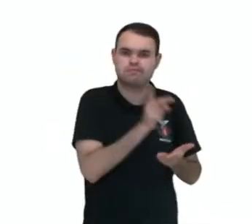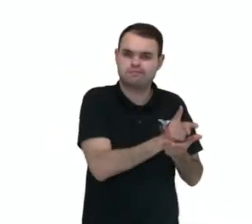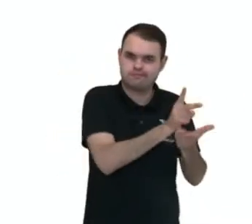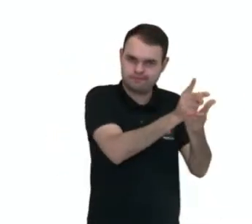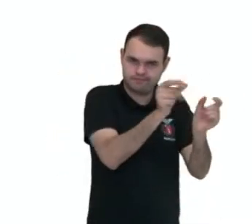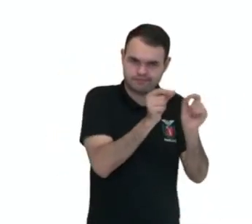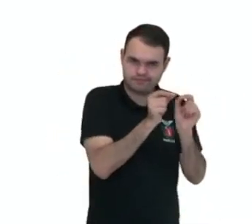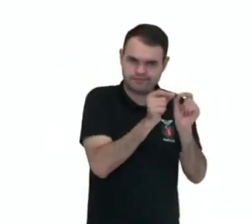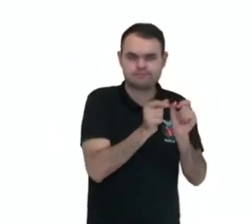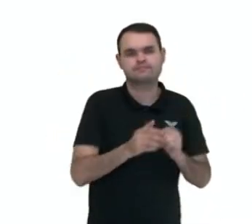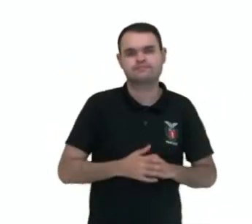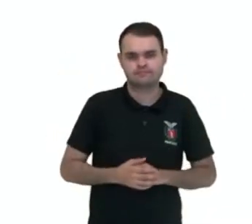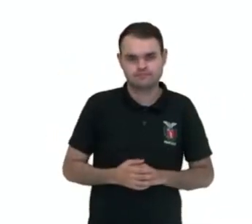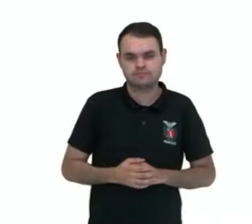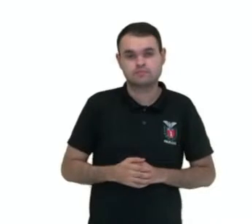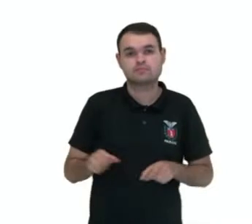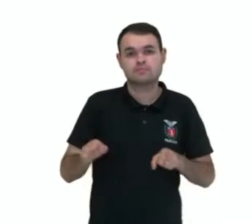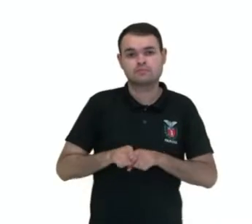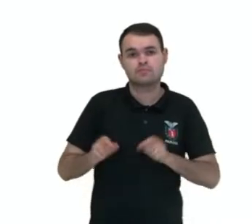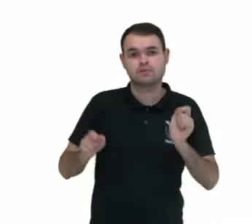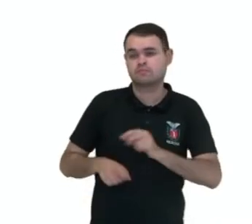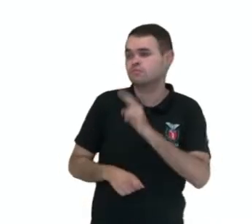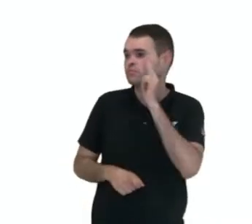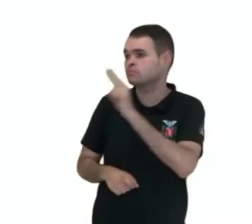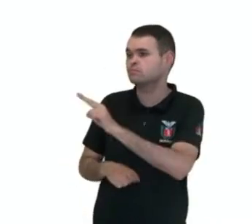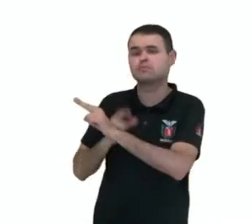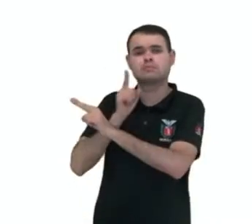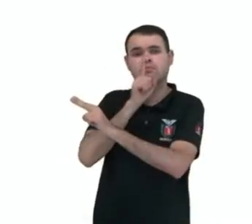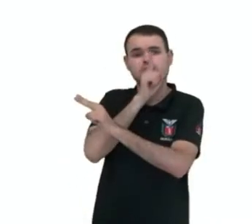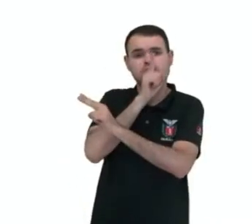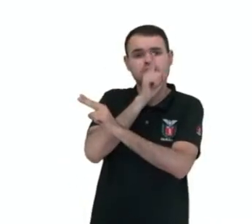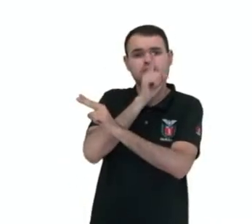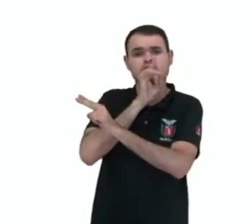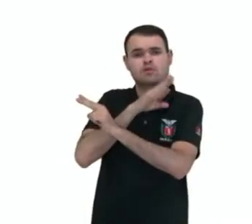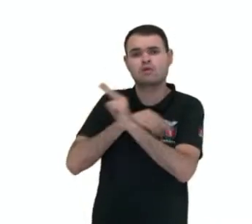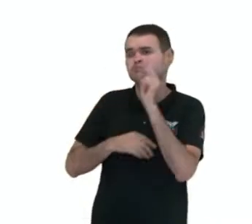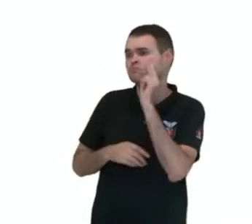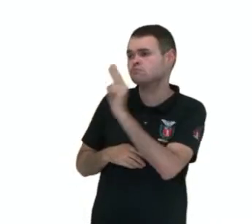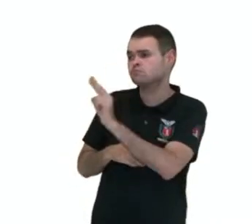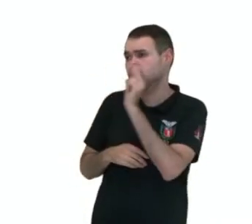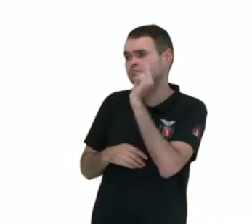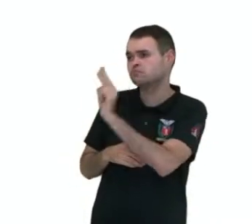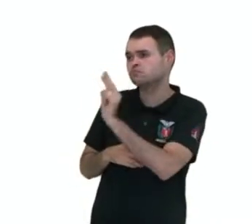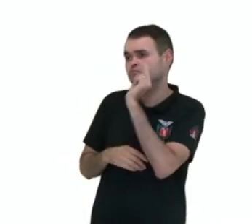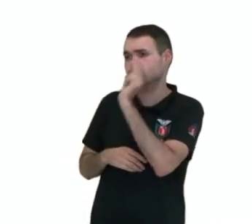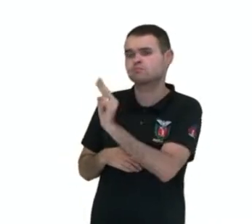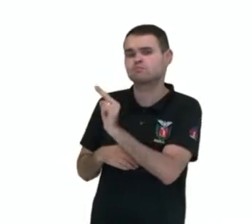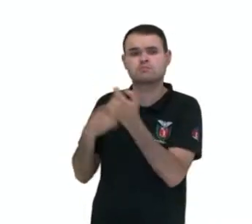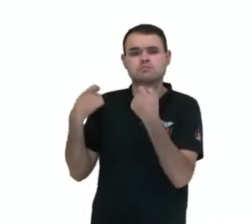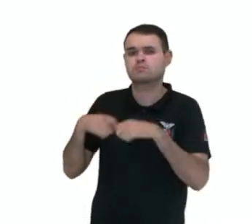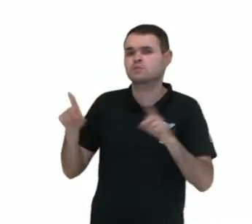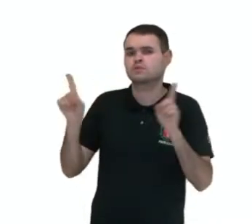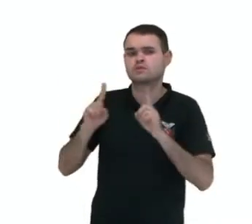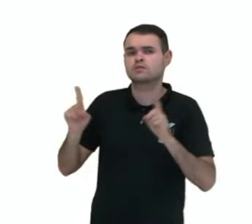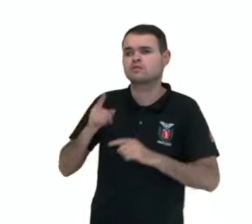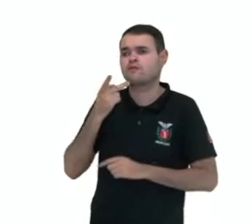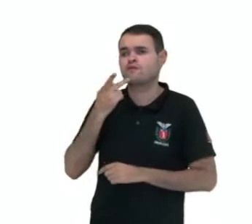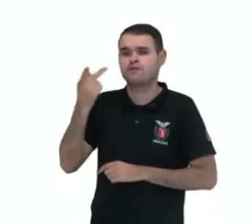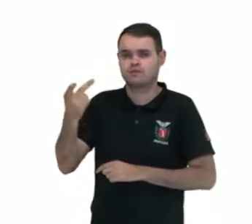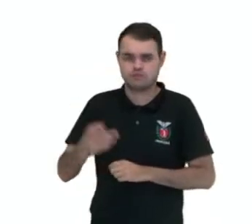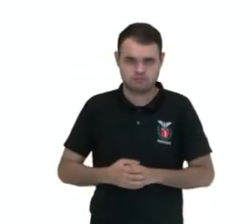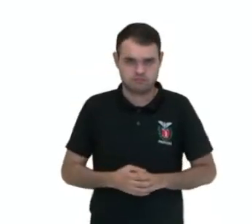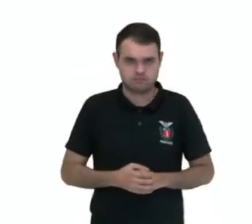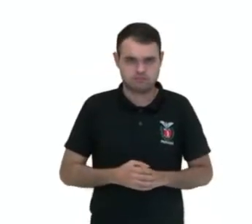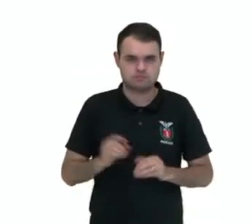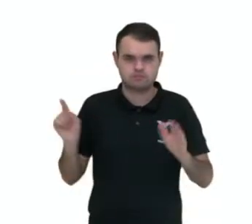fazendo. E também poder ficar olhando assim, sem falar nada, só olhando, sem precisar falar. Então a pergunta